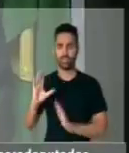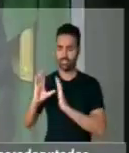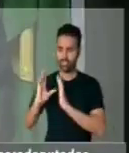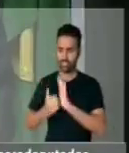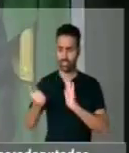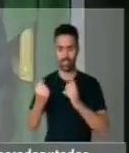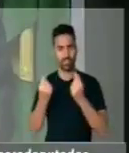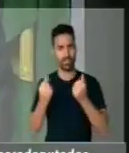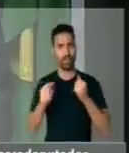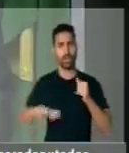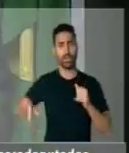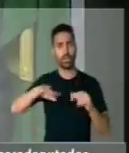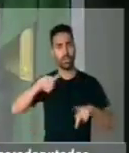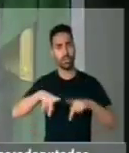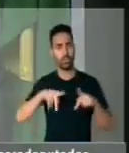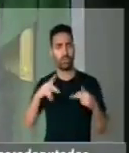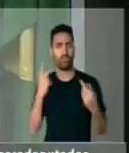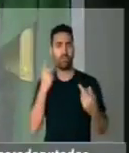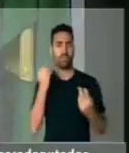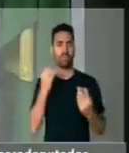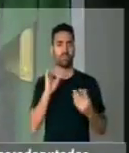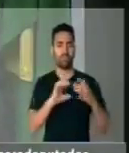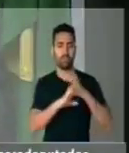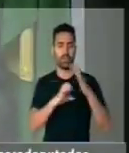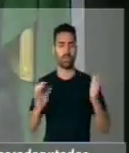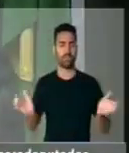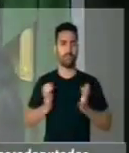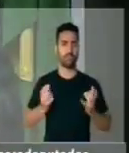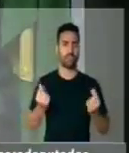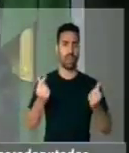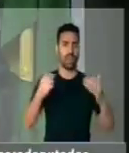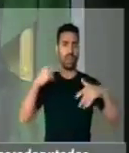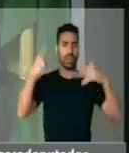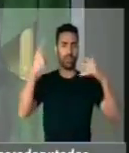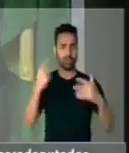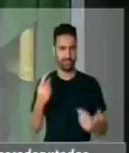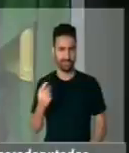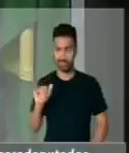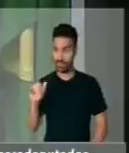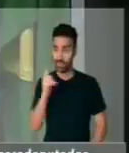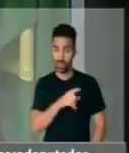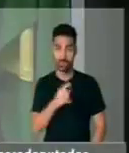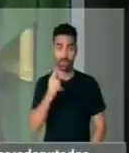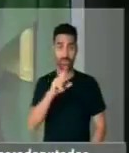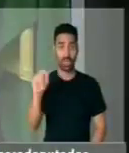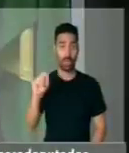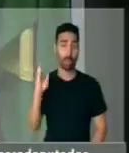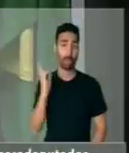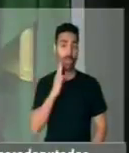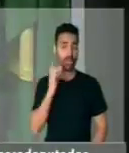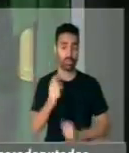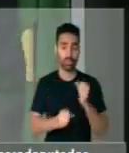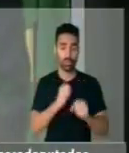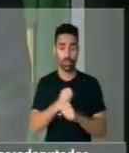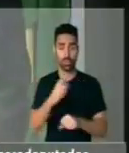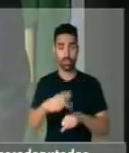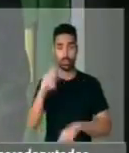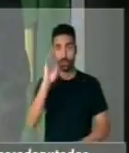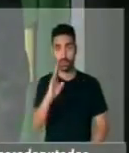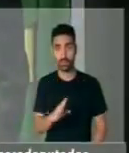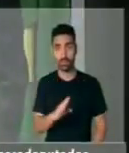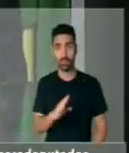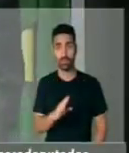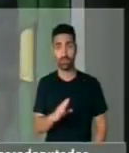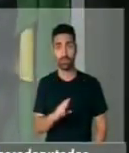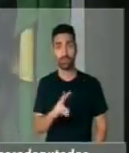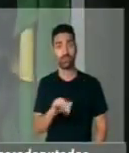país. É claro, se eles chegarem a faturar 100 bilhões por ano no Brasil, eles vão